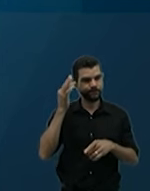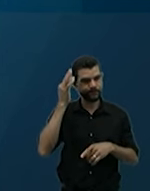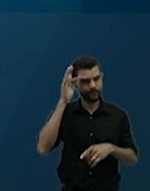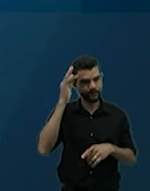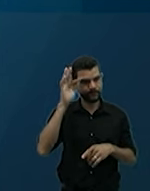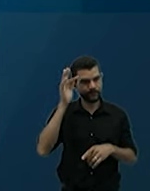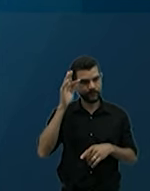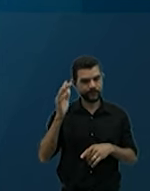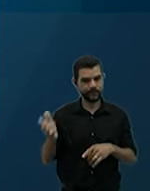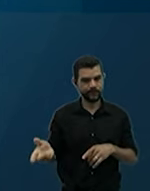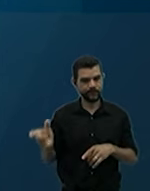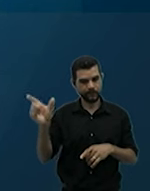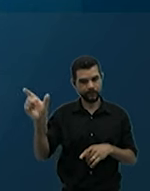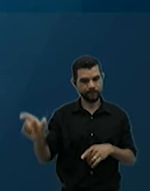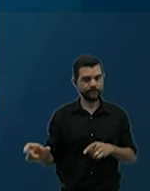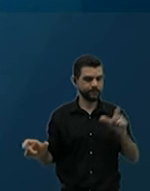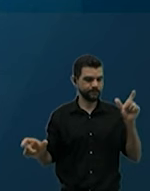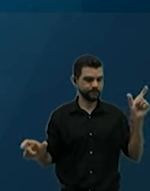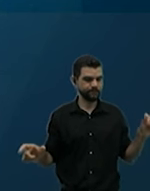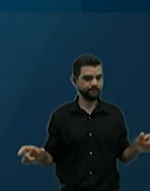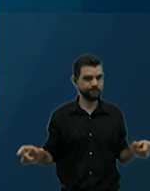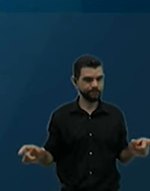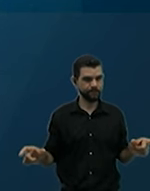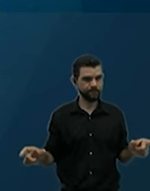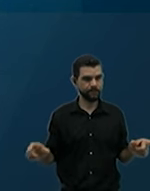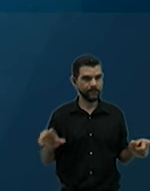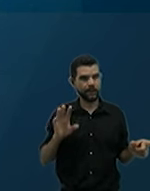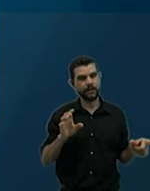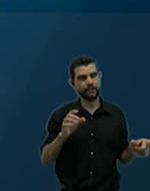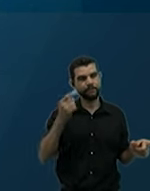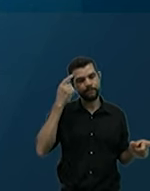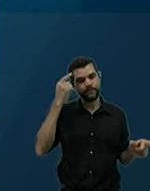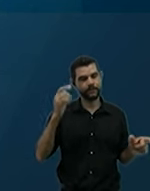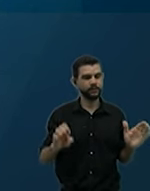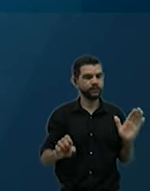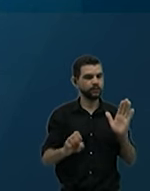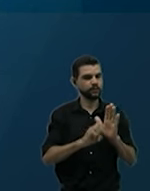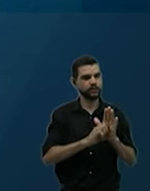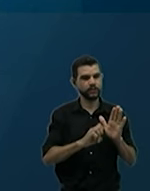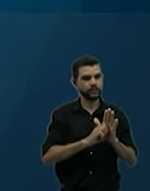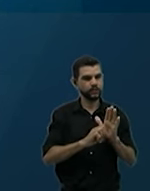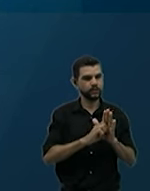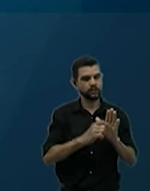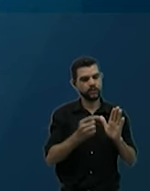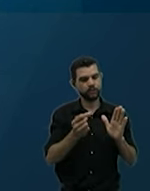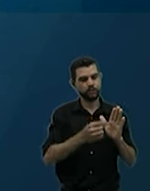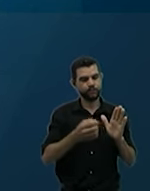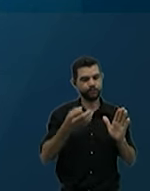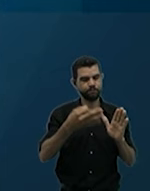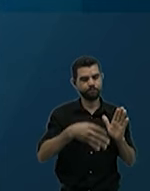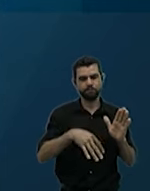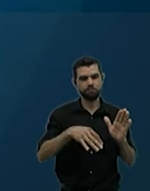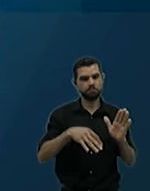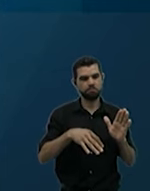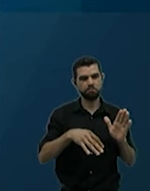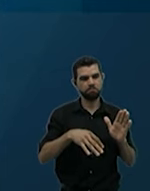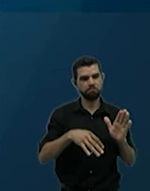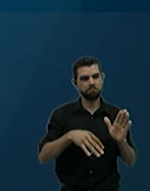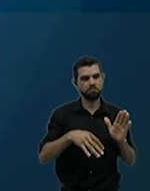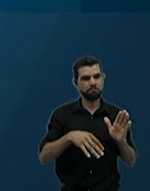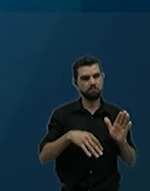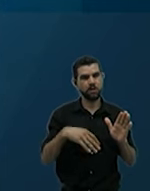o edital previa algo que, na verdade, não estava naquele instrumento, estava no provimento da Justiça do